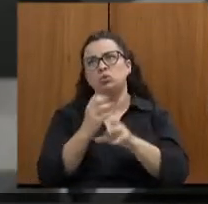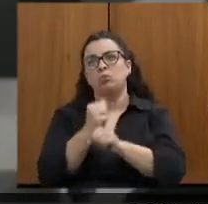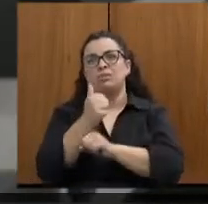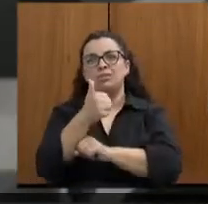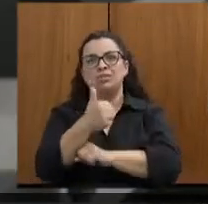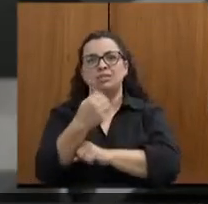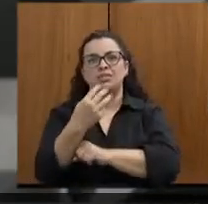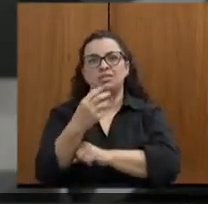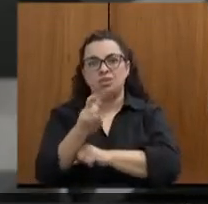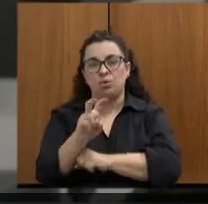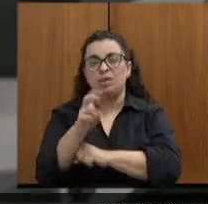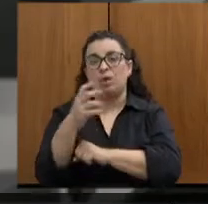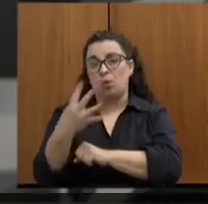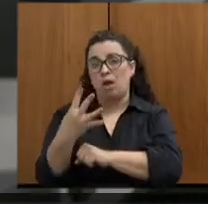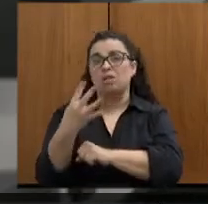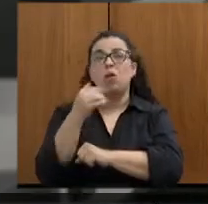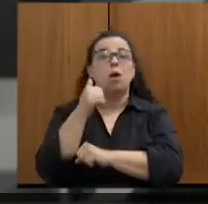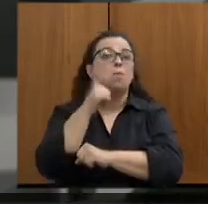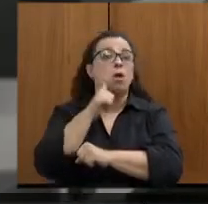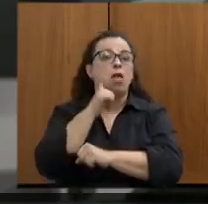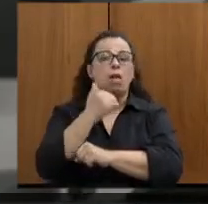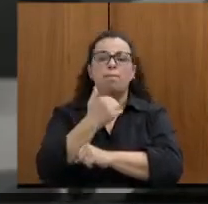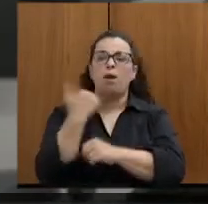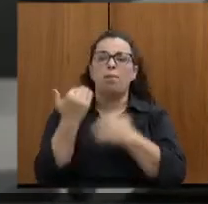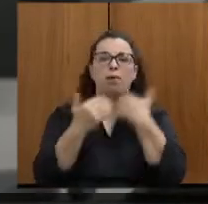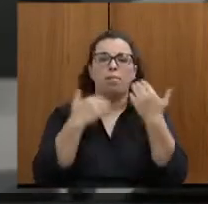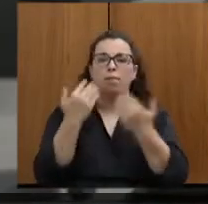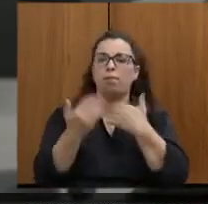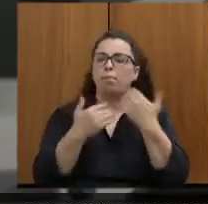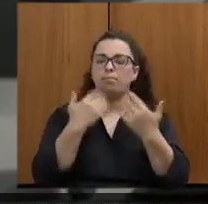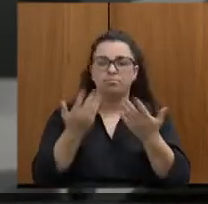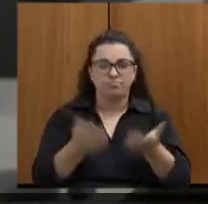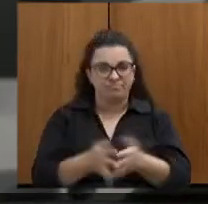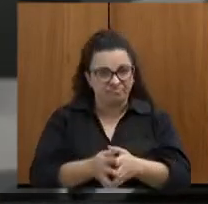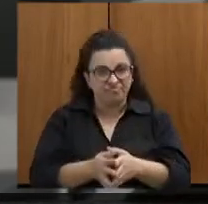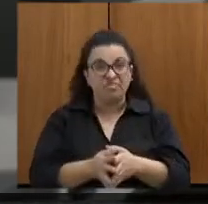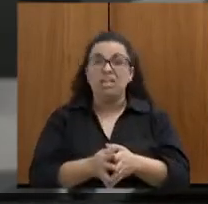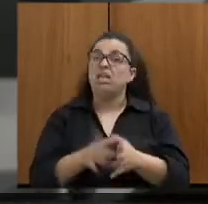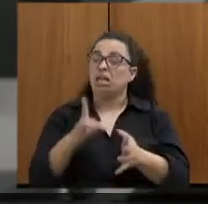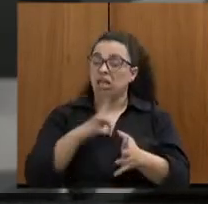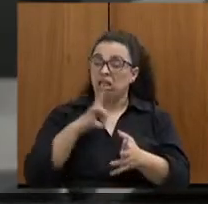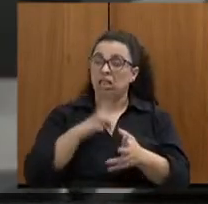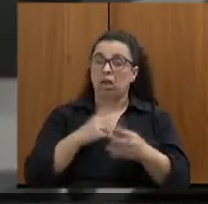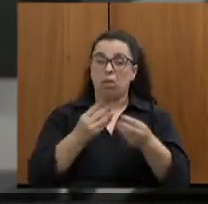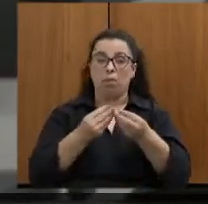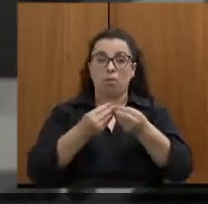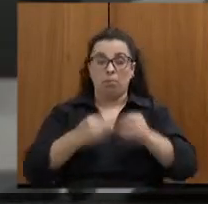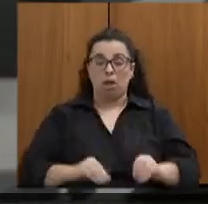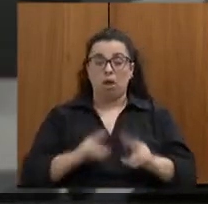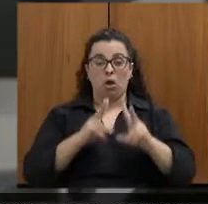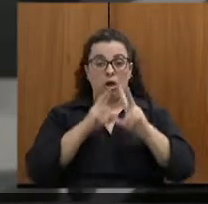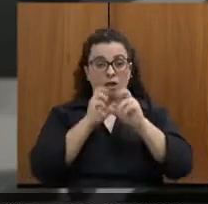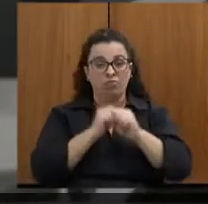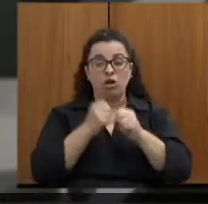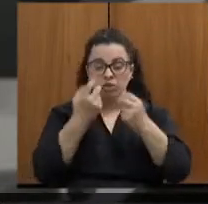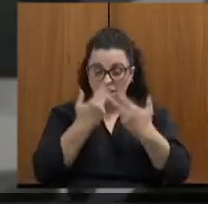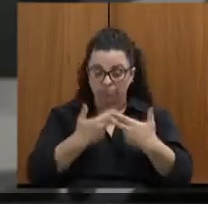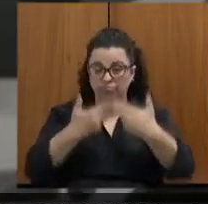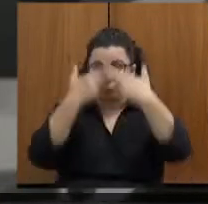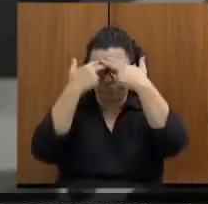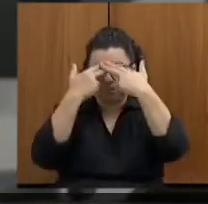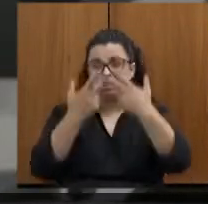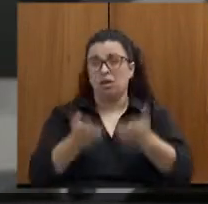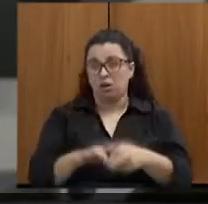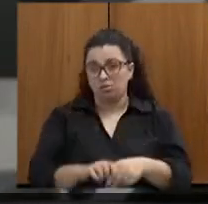Vidas perdidas com muitos impactos e traumas, né? Porque boa parte das mulheres que morreram vítimas